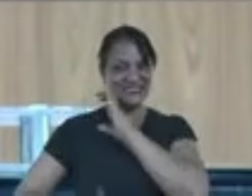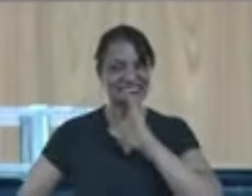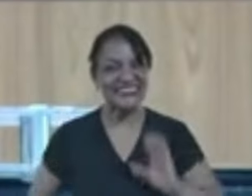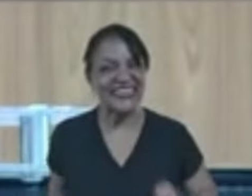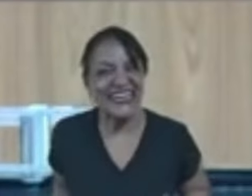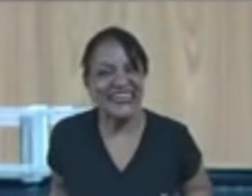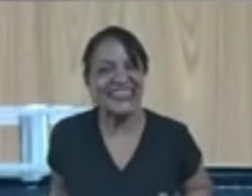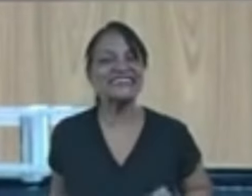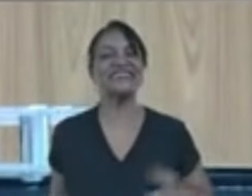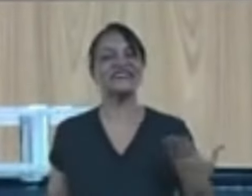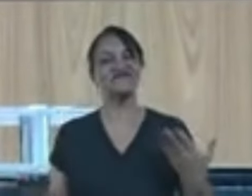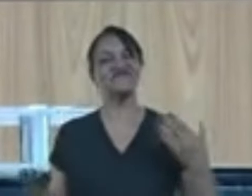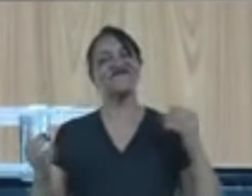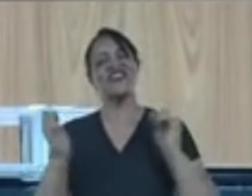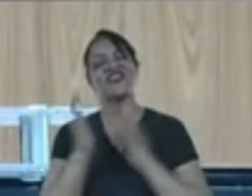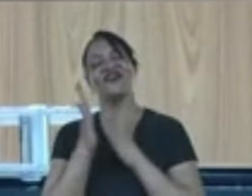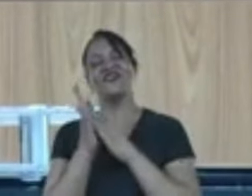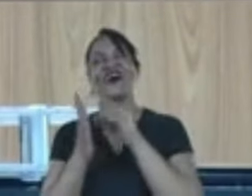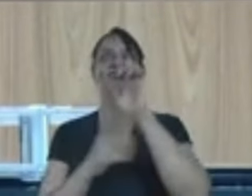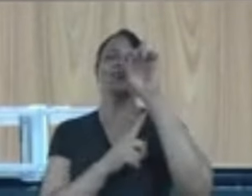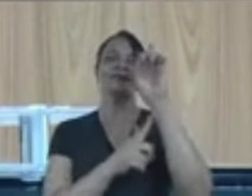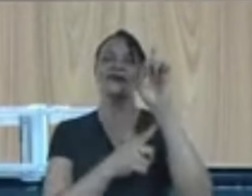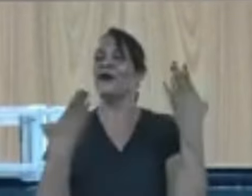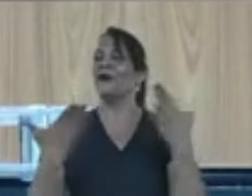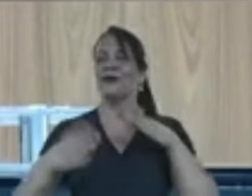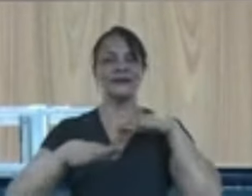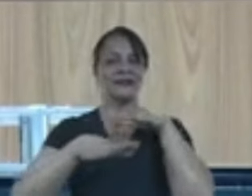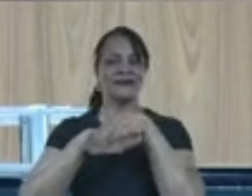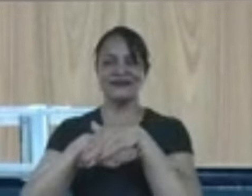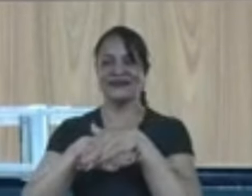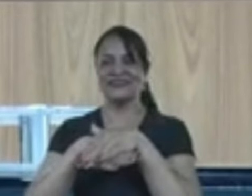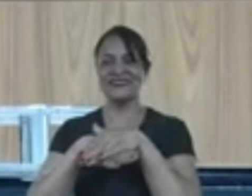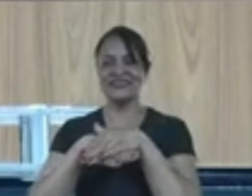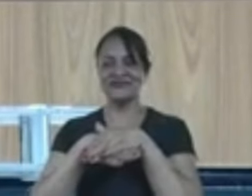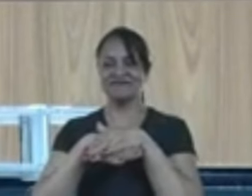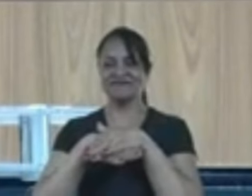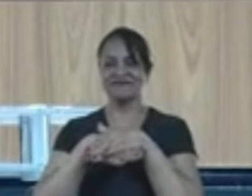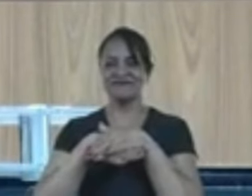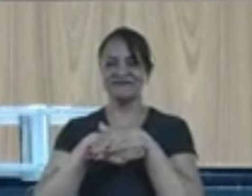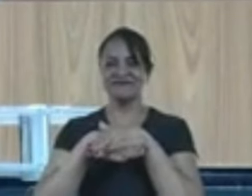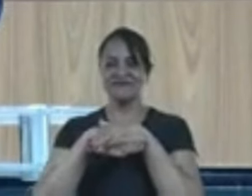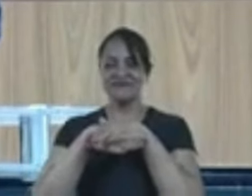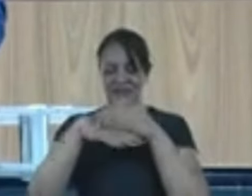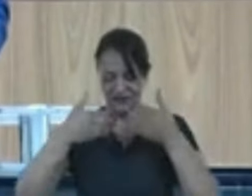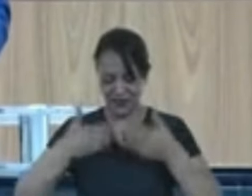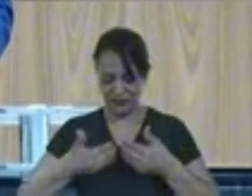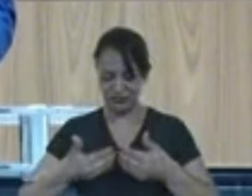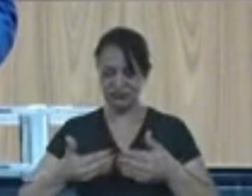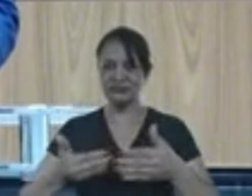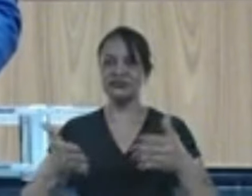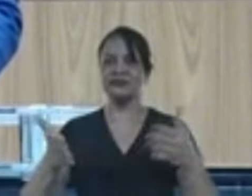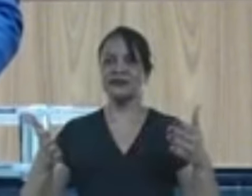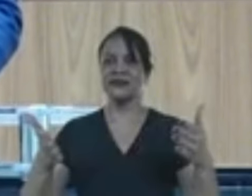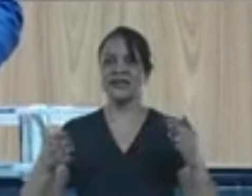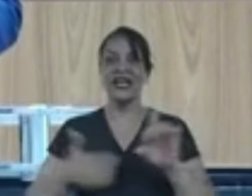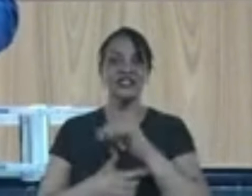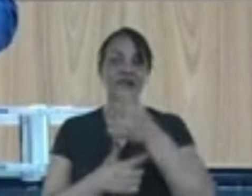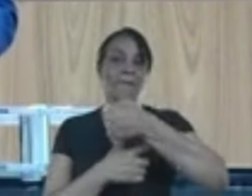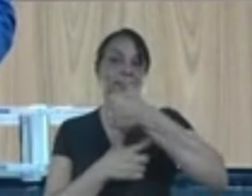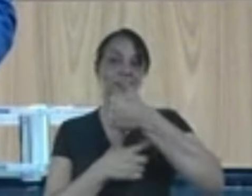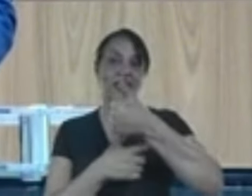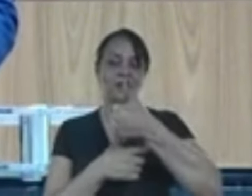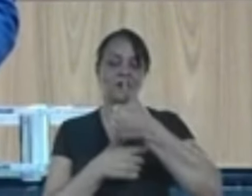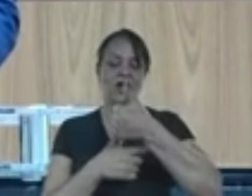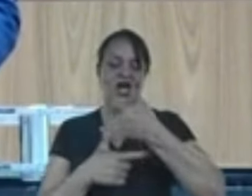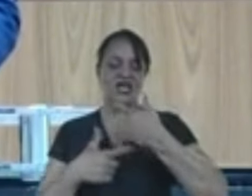Louvado seja Deus. Então, nesta noite, que comecemos, nesse dia primeiro, essa